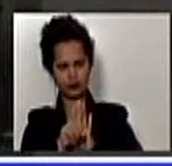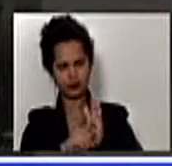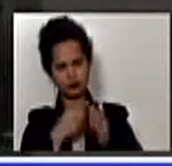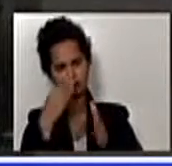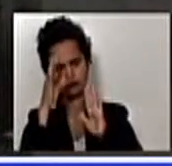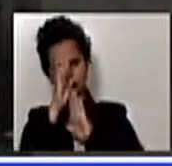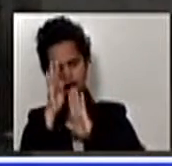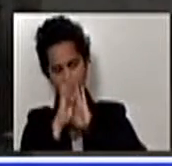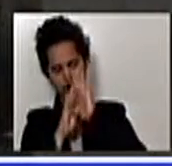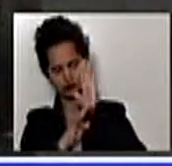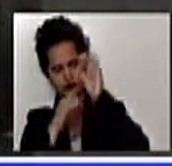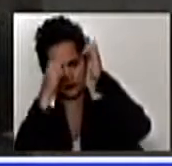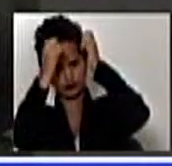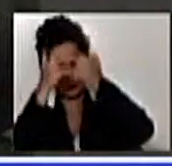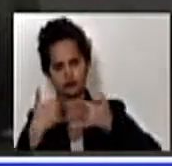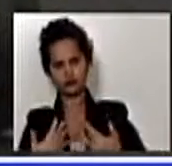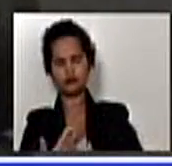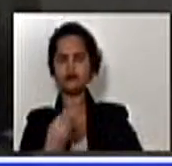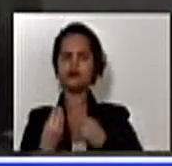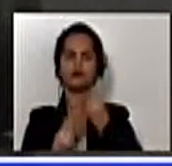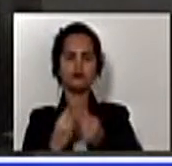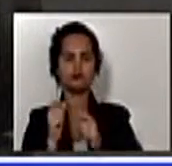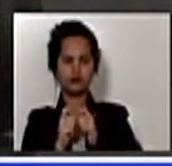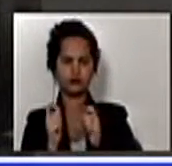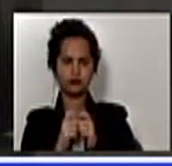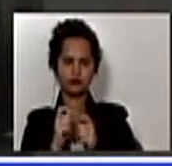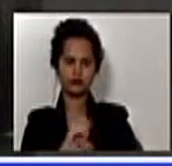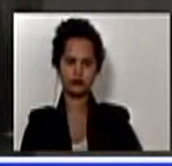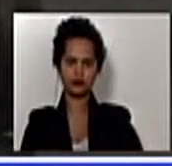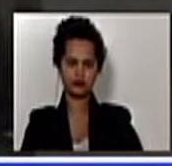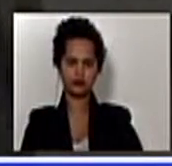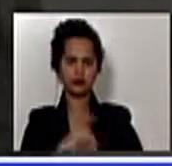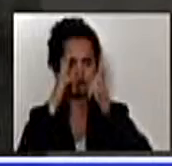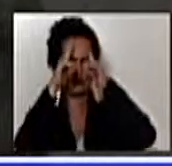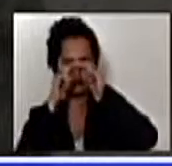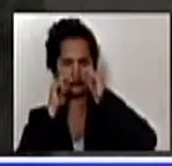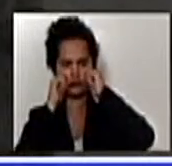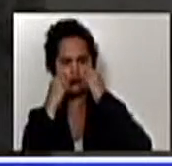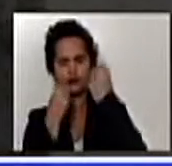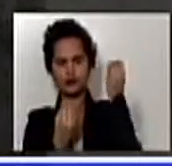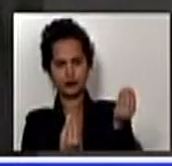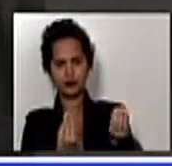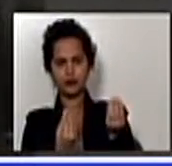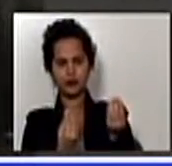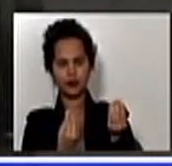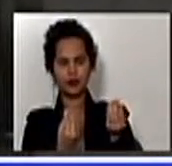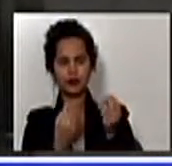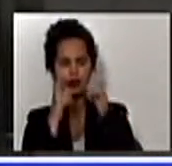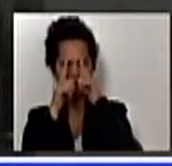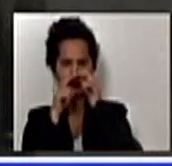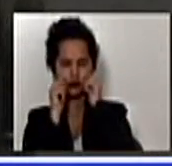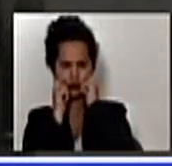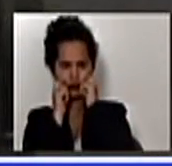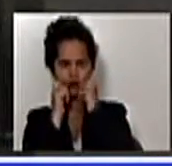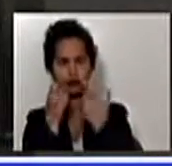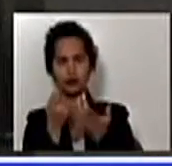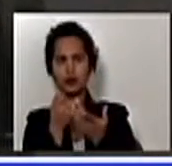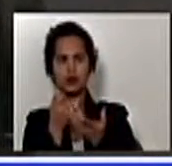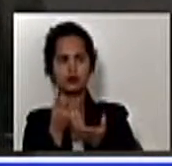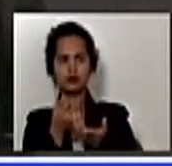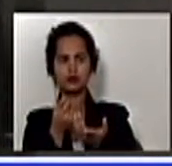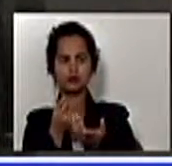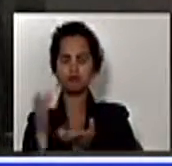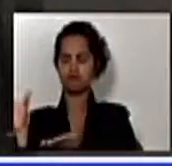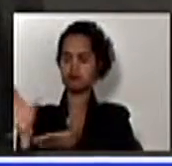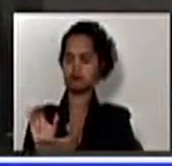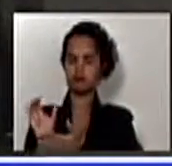definir exatamente qual o montante em que Alagoas deixou de receber pela venda da CEAL. Essa é uma